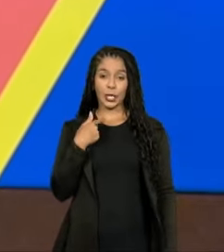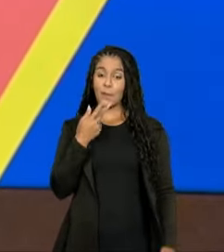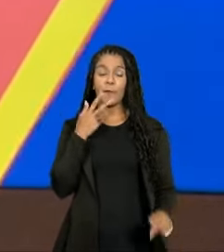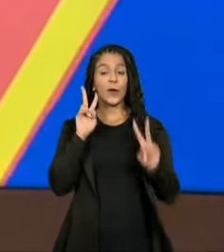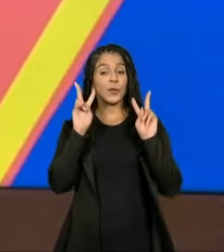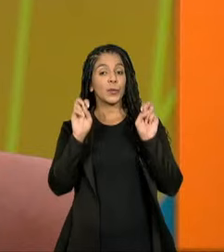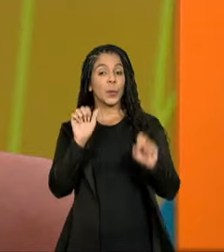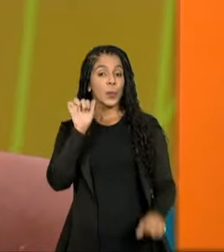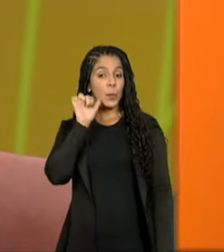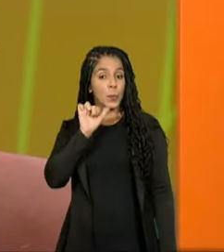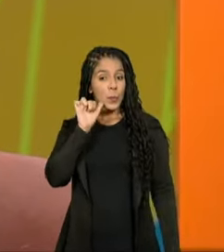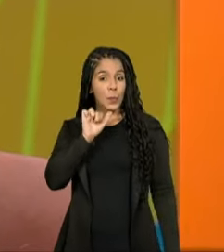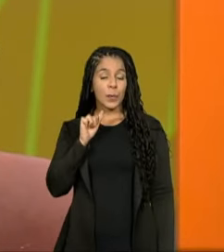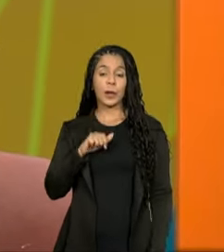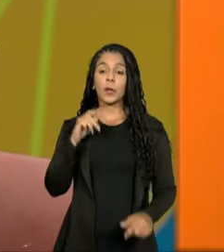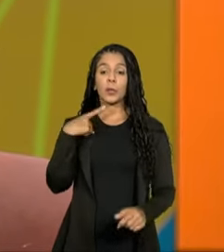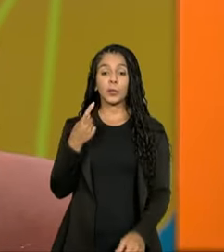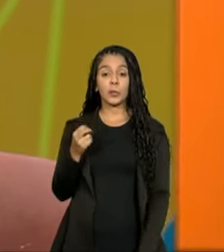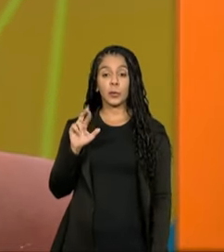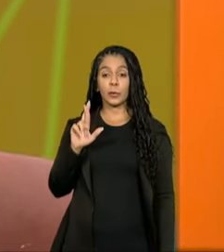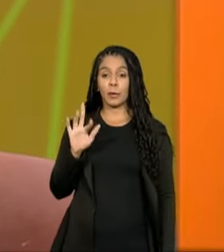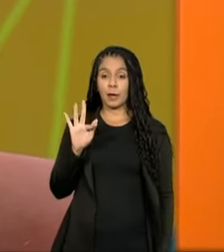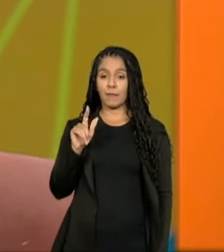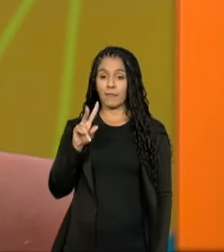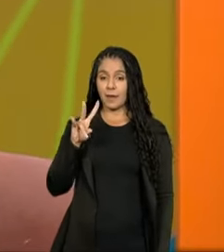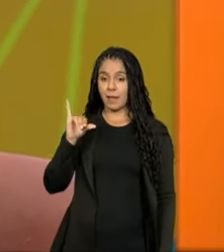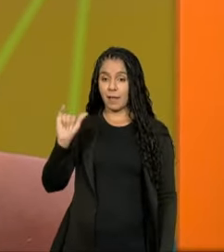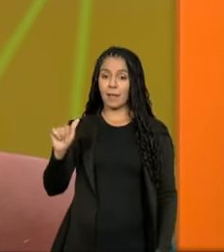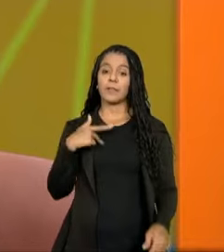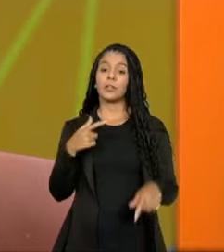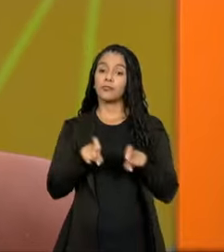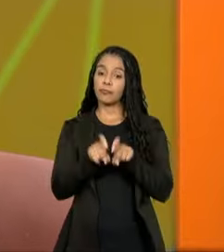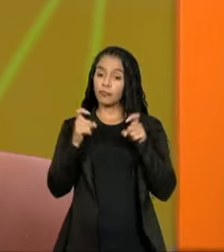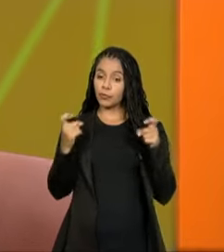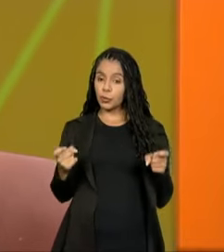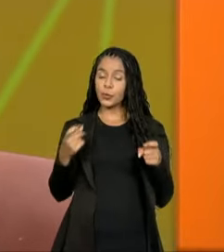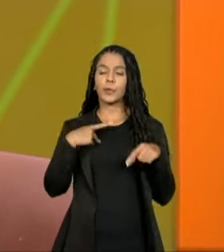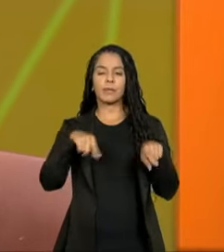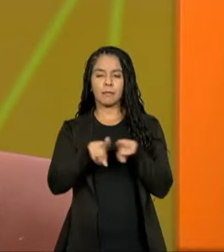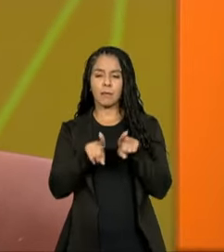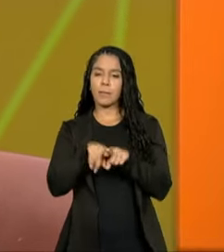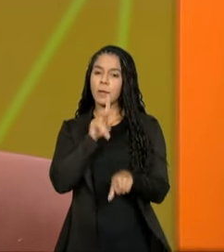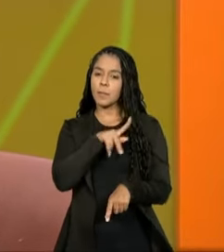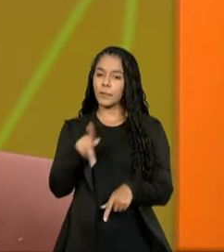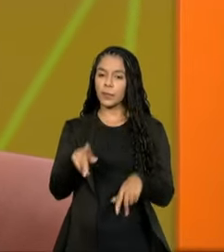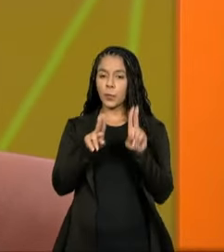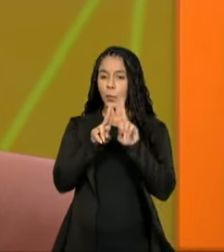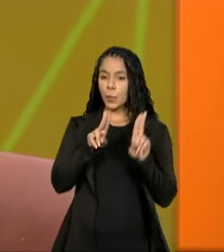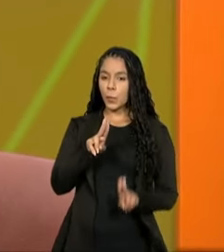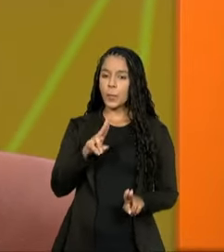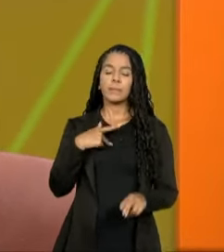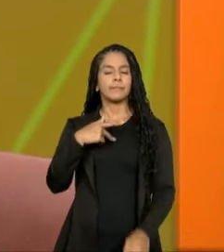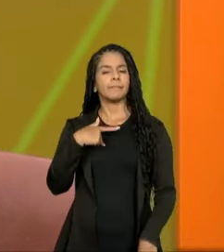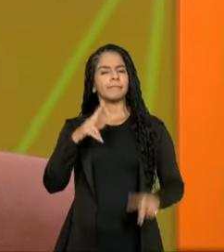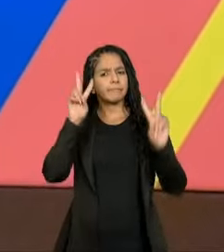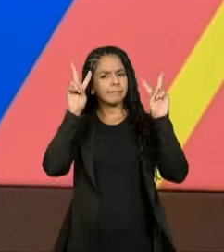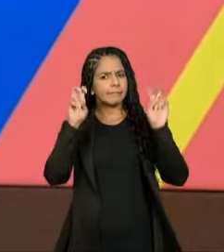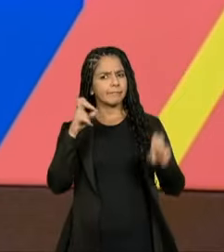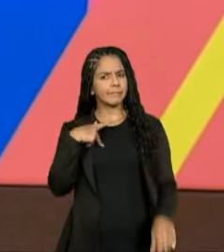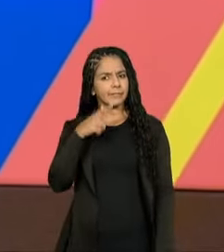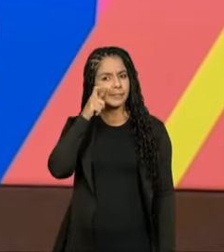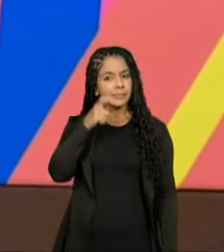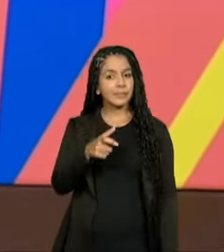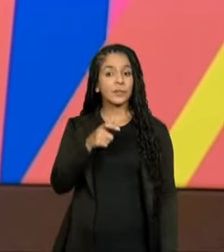a doutora Flávia Tarabini, ginecologista e professora da UFRJ, traz um tema que muito nos interessa,